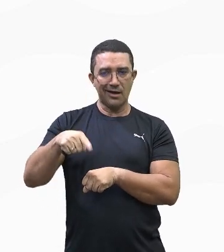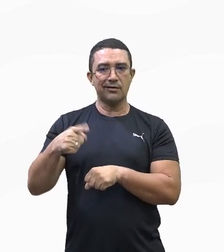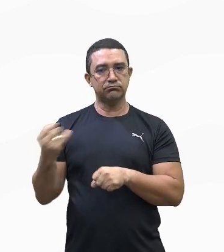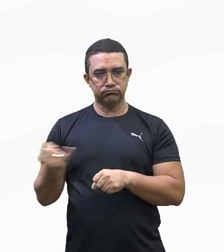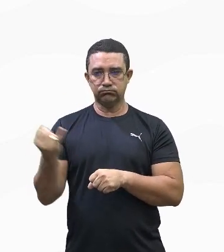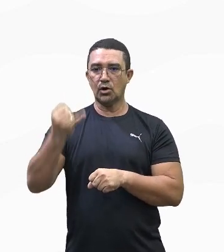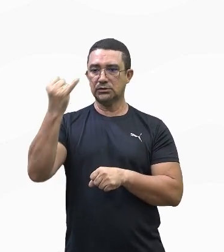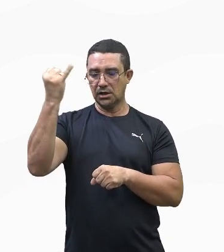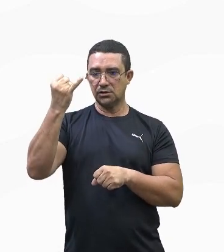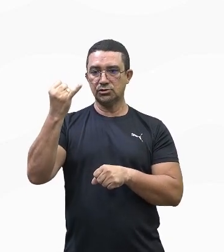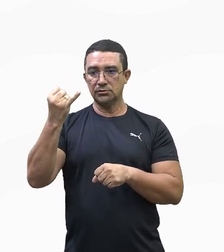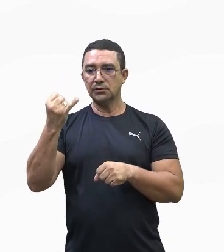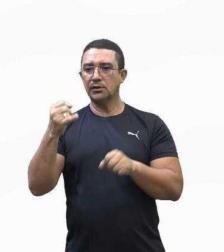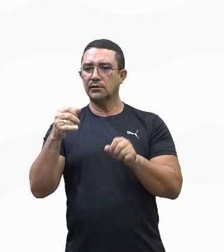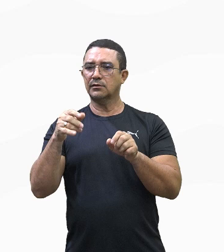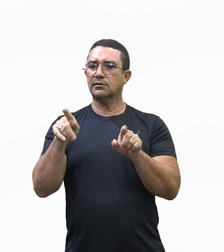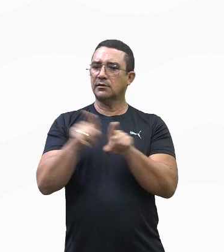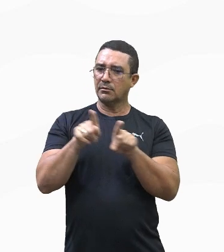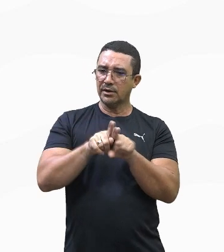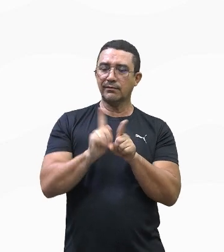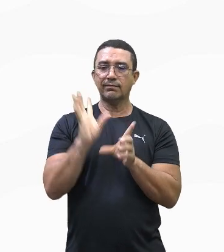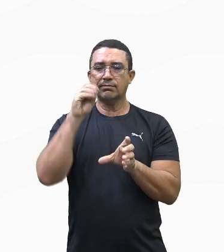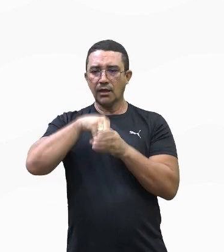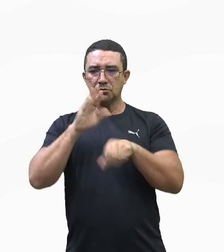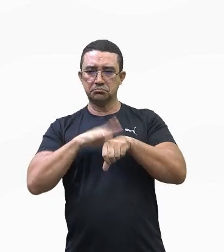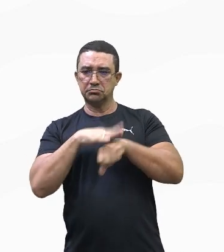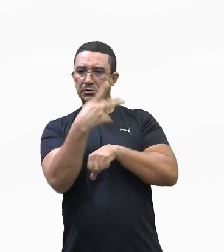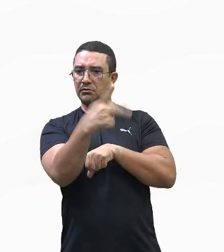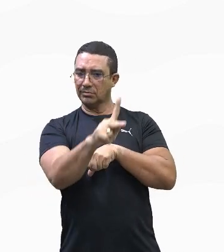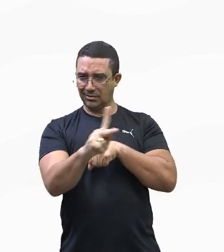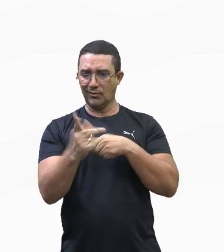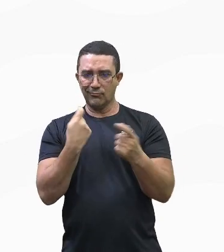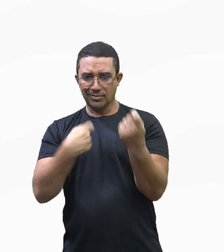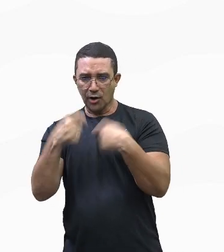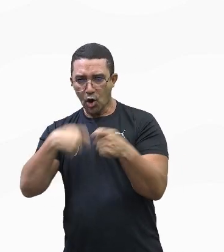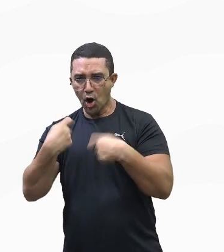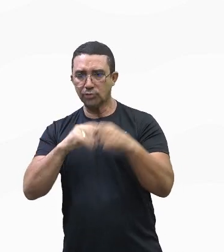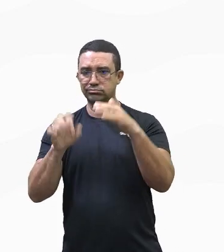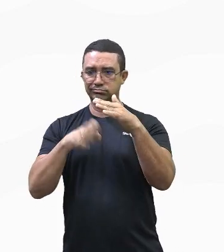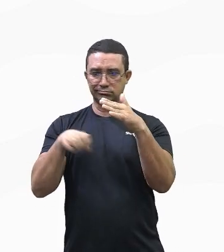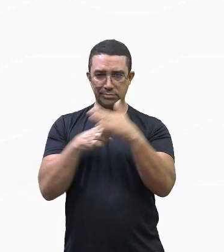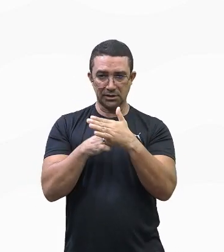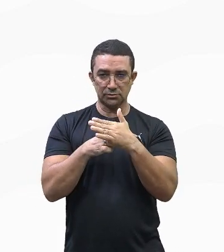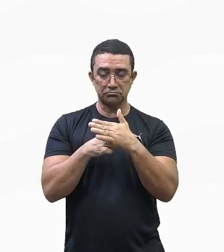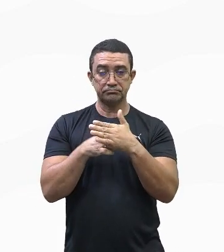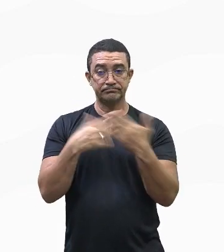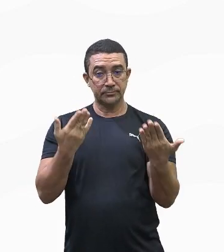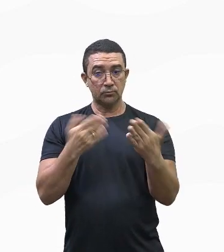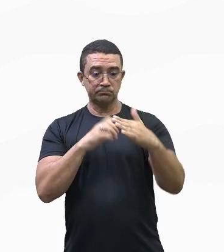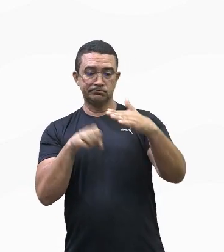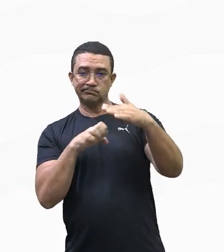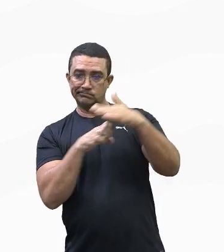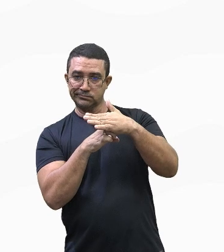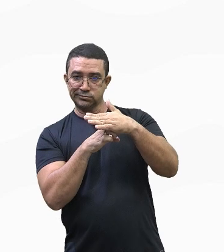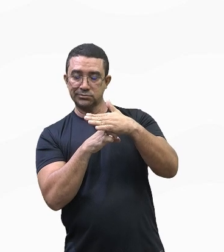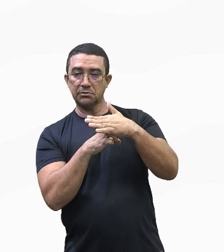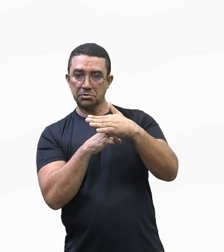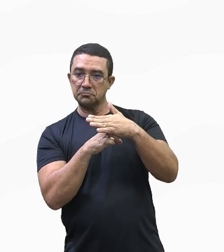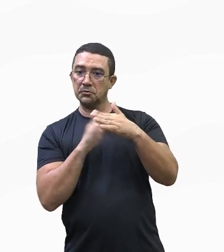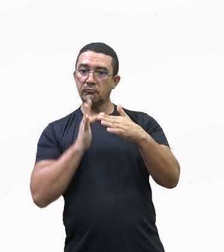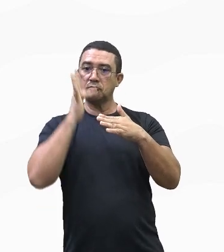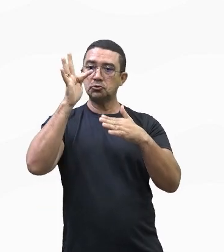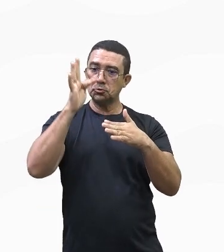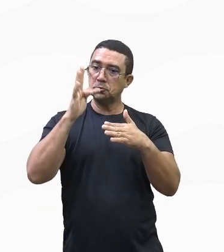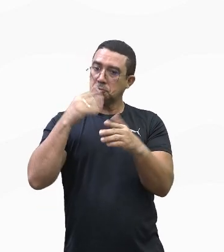também para ser observado, para ser trazido para dentro do seu negócio, para que o seu negócio ele tenha uma saúde boa, né? Para